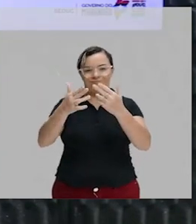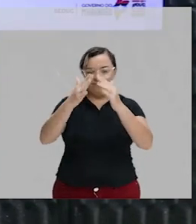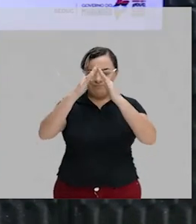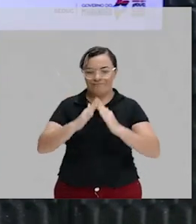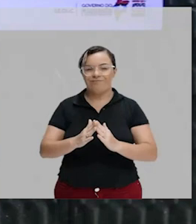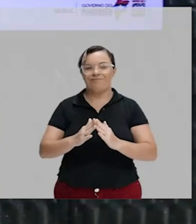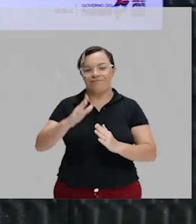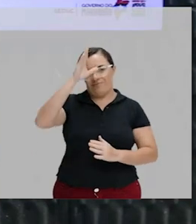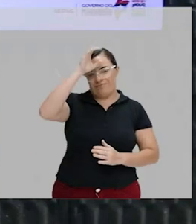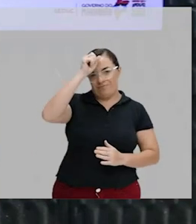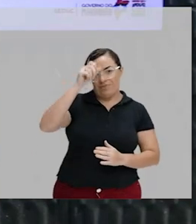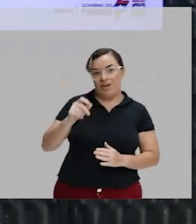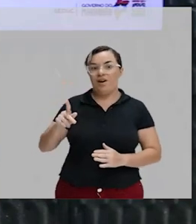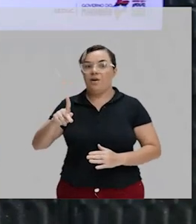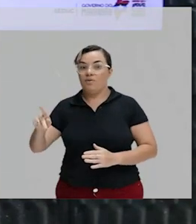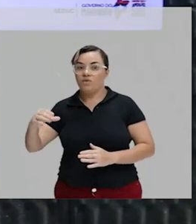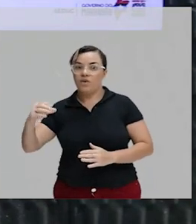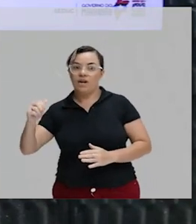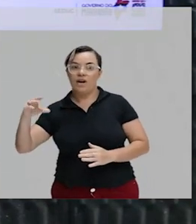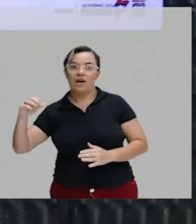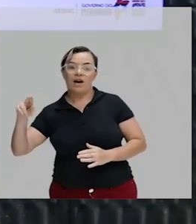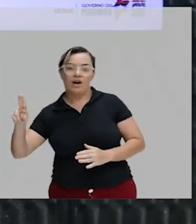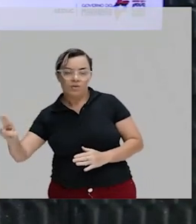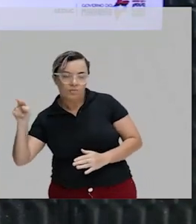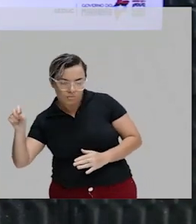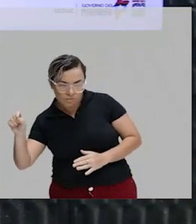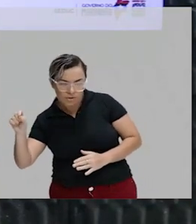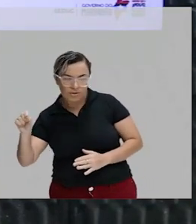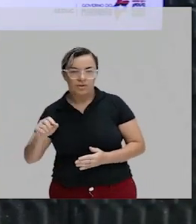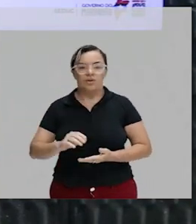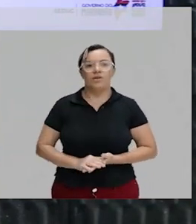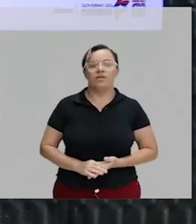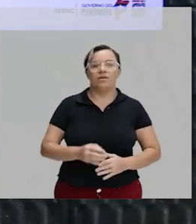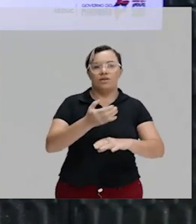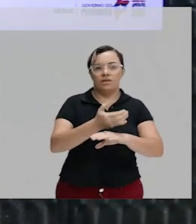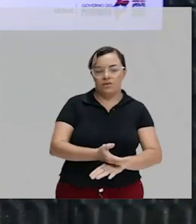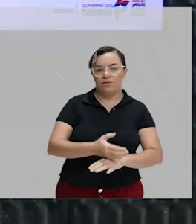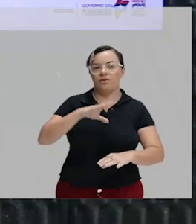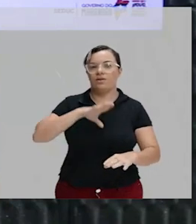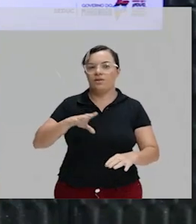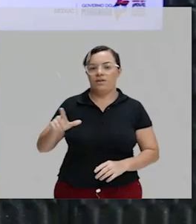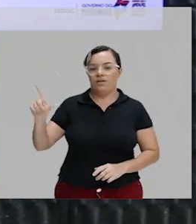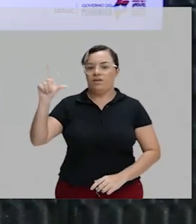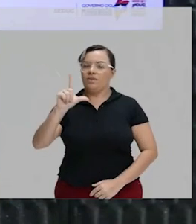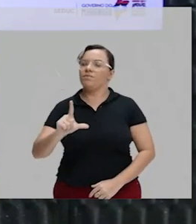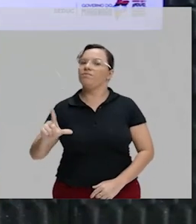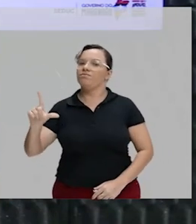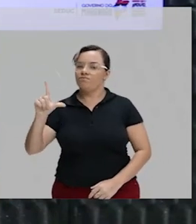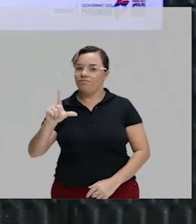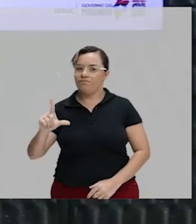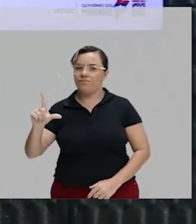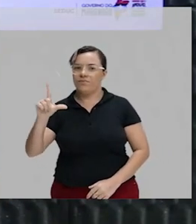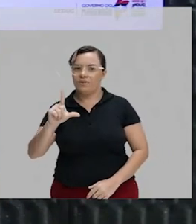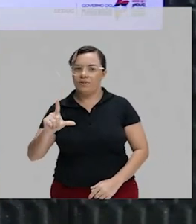casa aprendendo eu sou a professora Cacau Sotero eh Esta é uma aula de língua portuguesa literatura você está